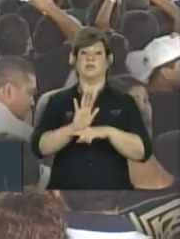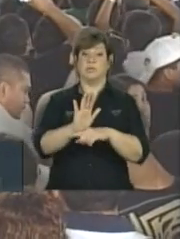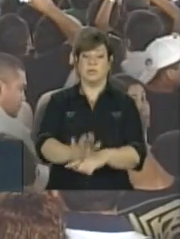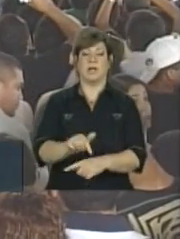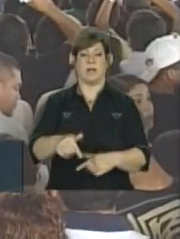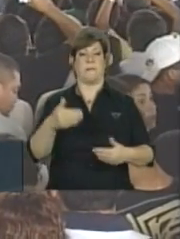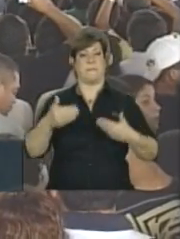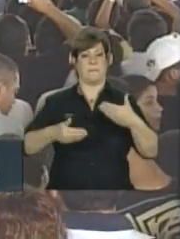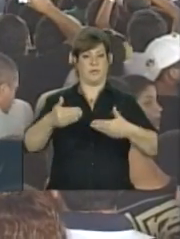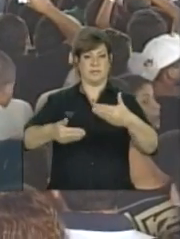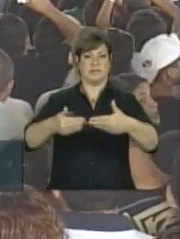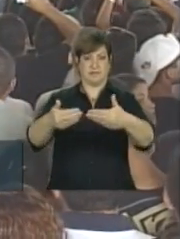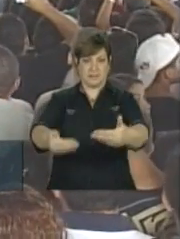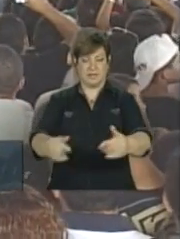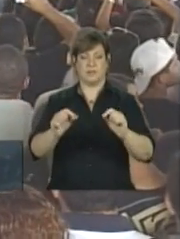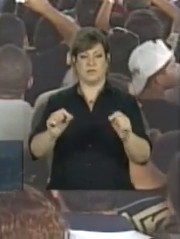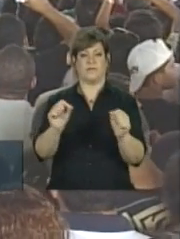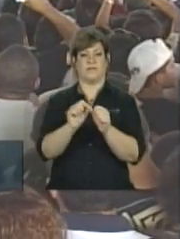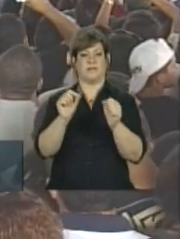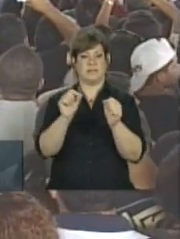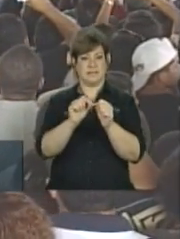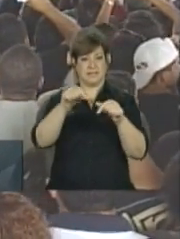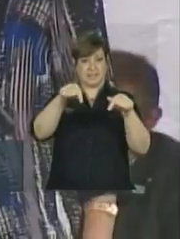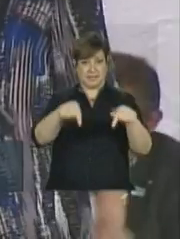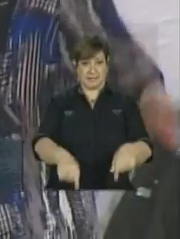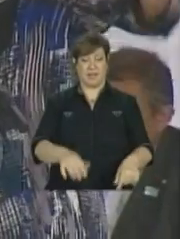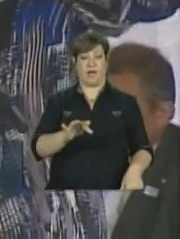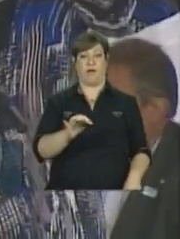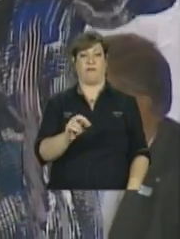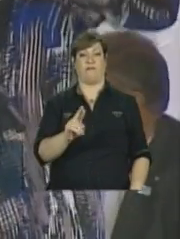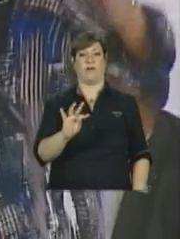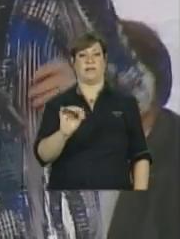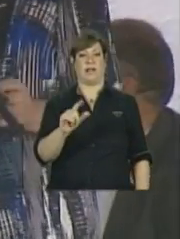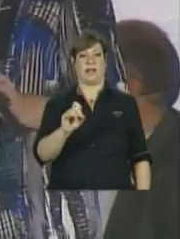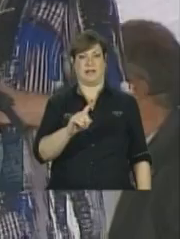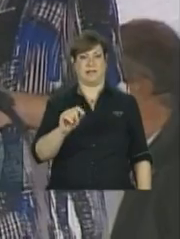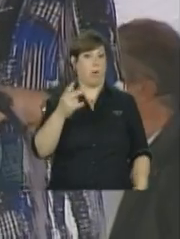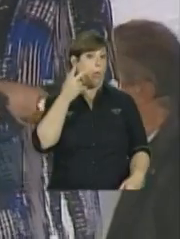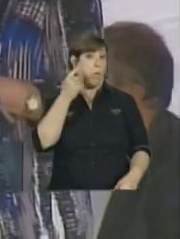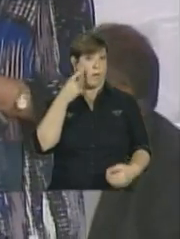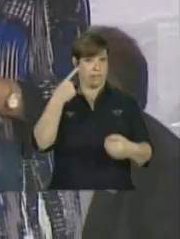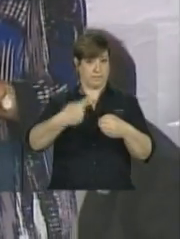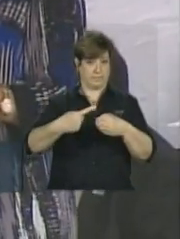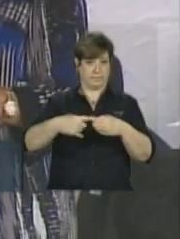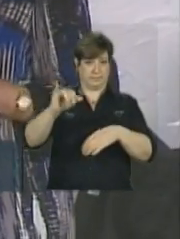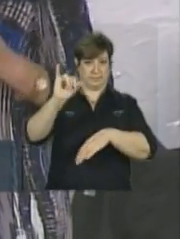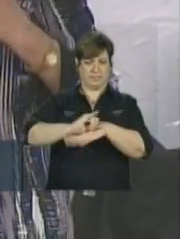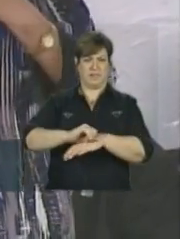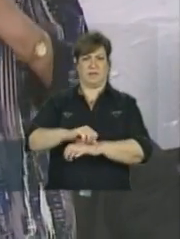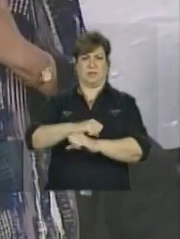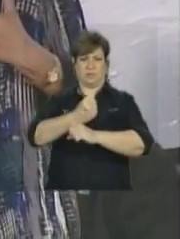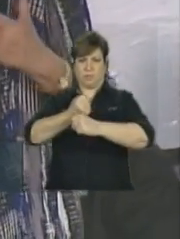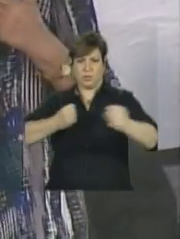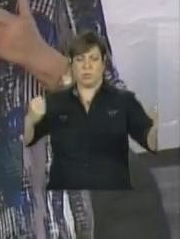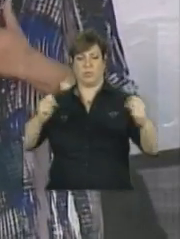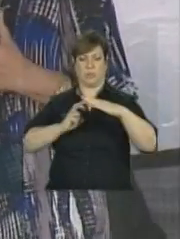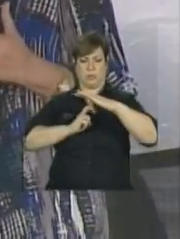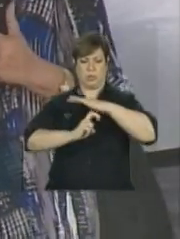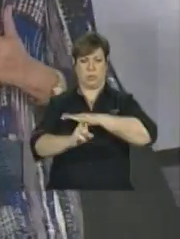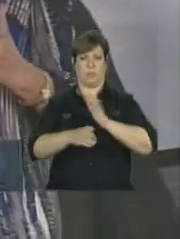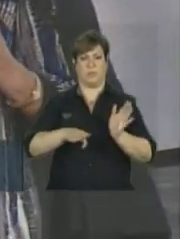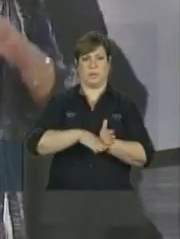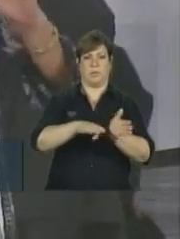nesse processo de criar aqui em Fortaleza uma grande estrutura de metrô, ela vai